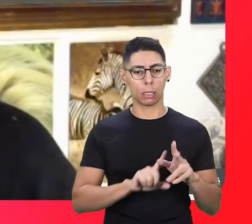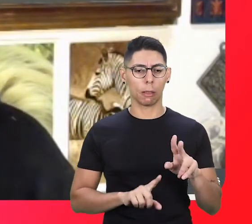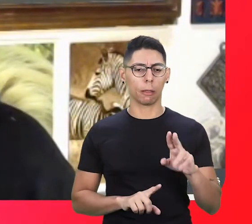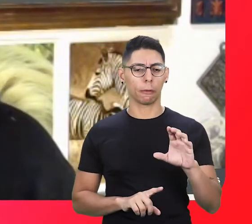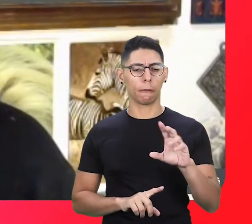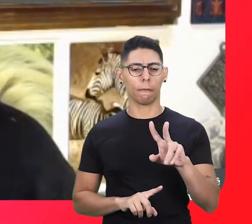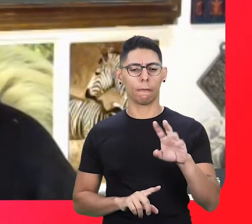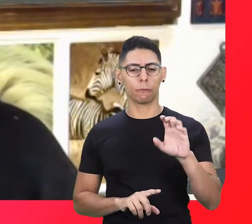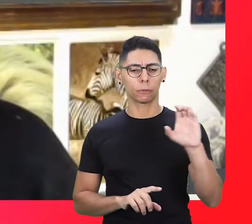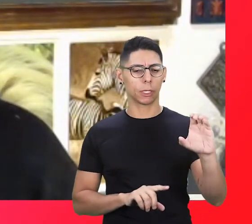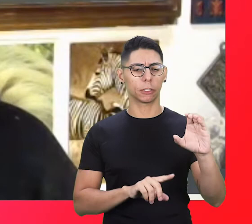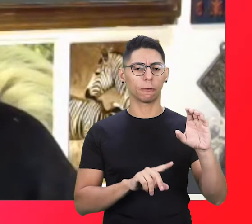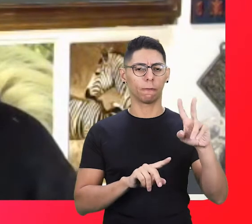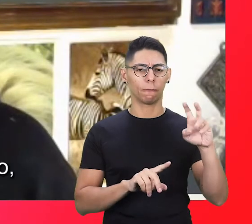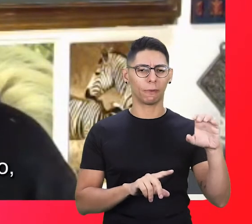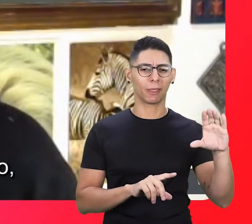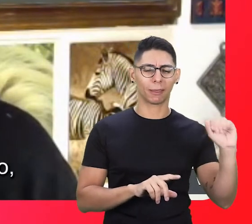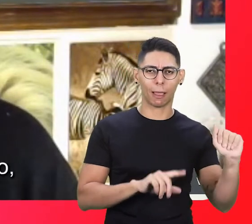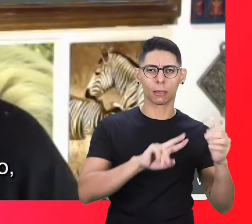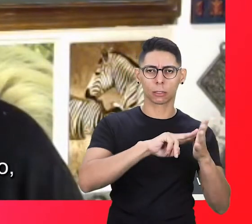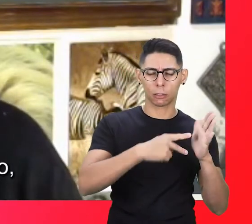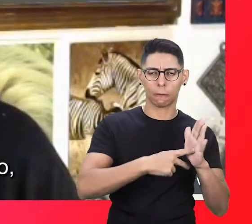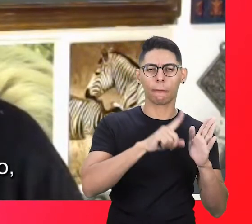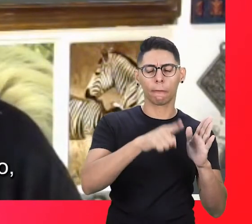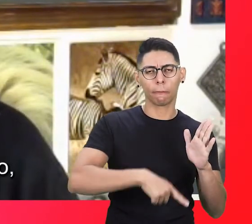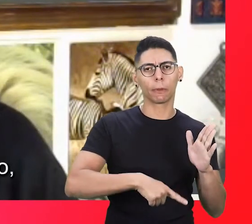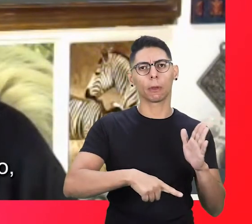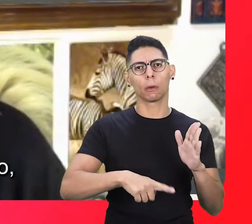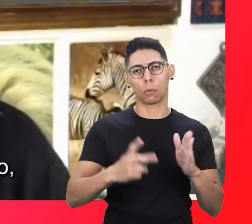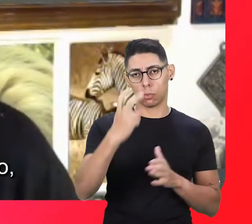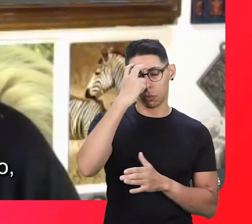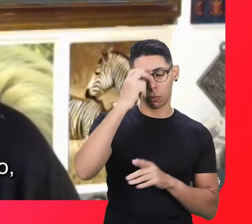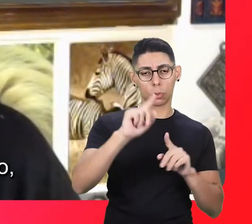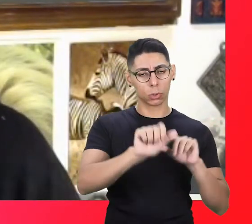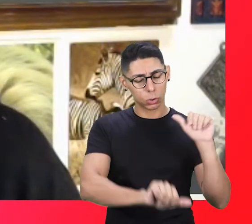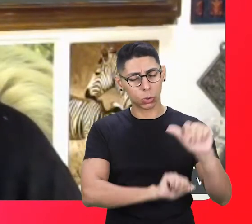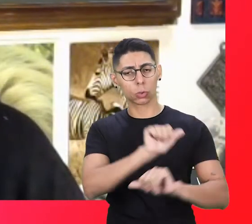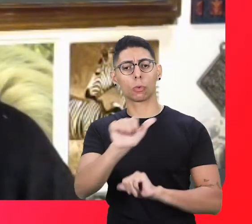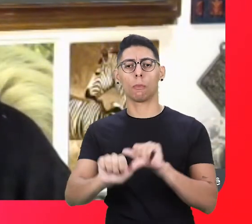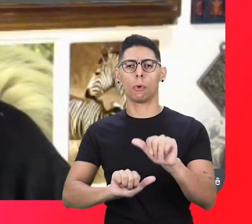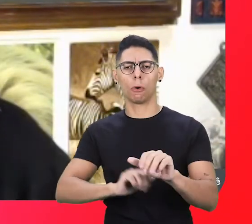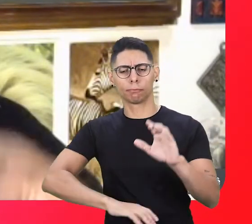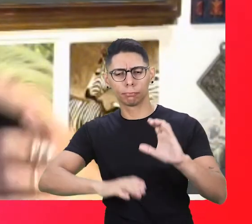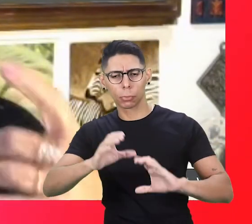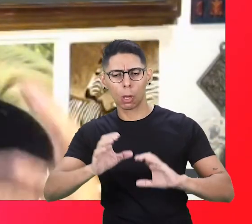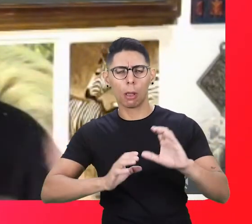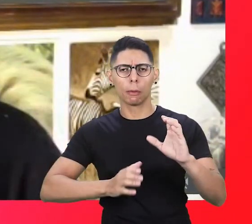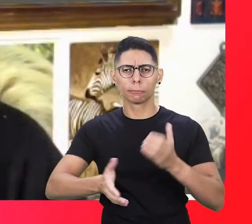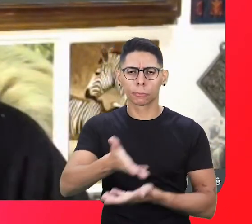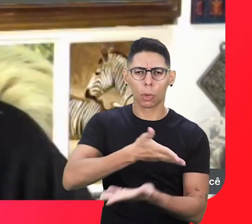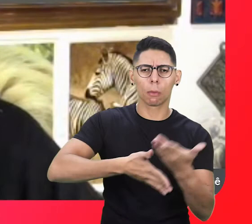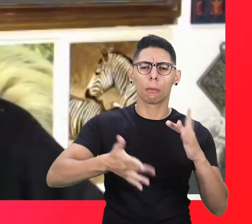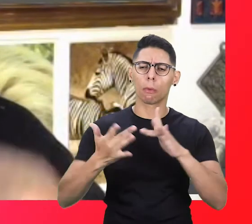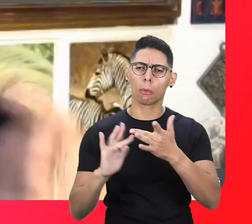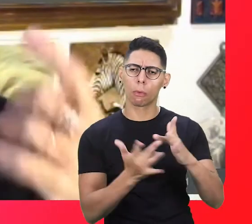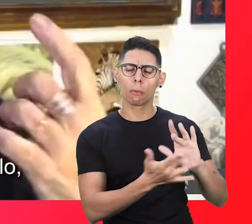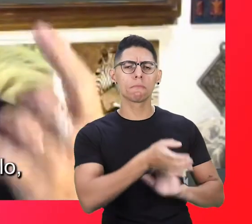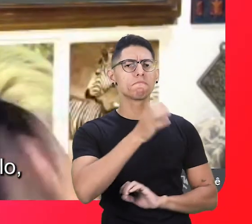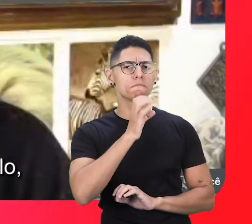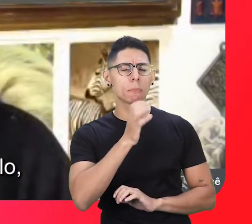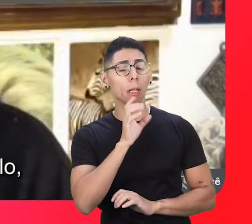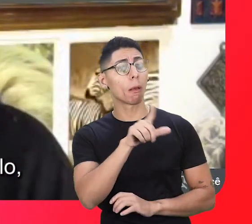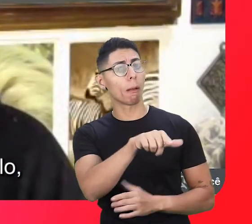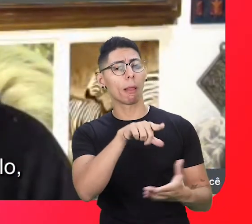Cultura Acessível, virou o C também de conexão, de conhecimento, de conteúdo. Então, você encontra reportagens,